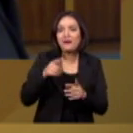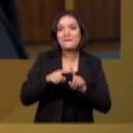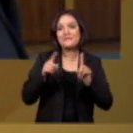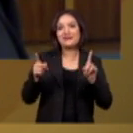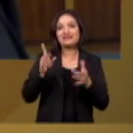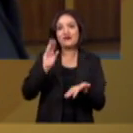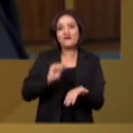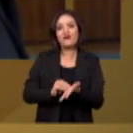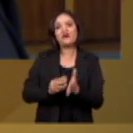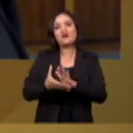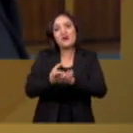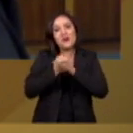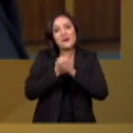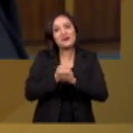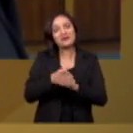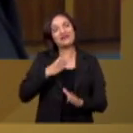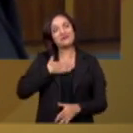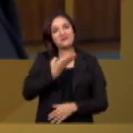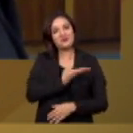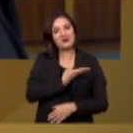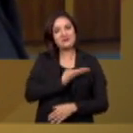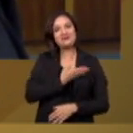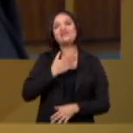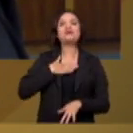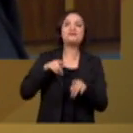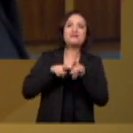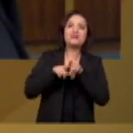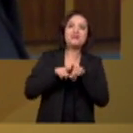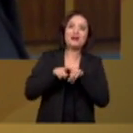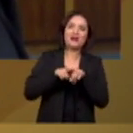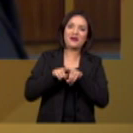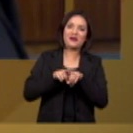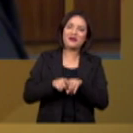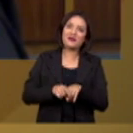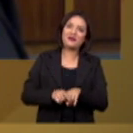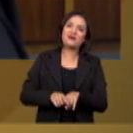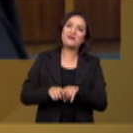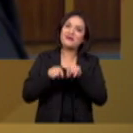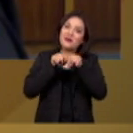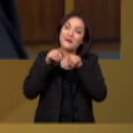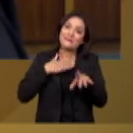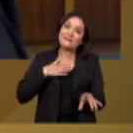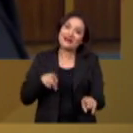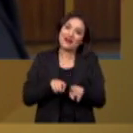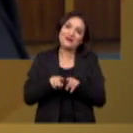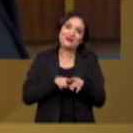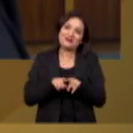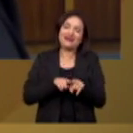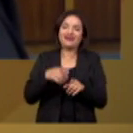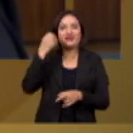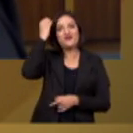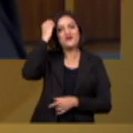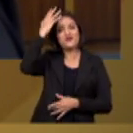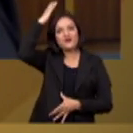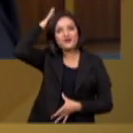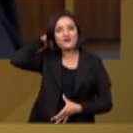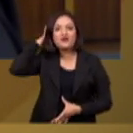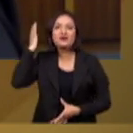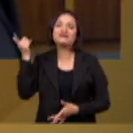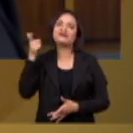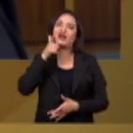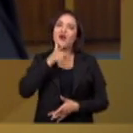livro amigo meu irmão mais velho é mente mais velho dos milagres são um